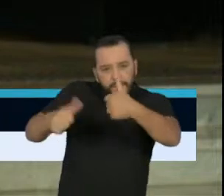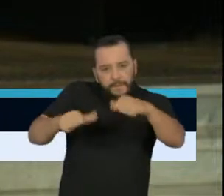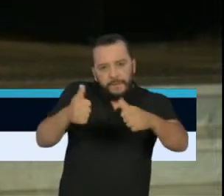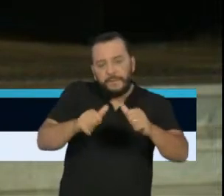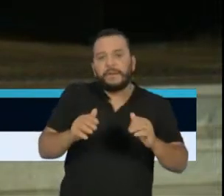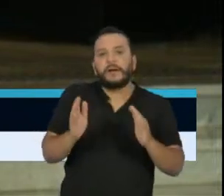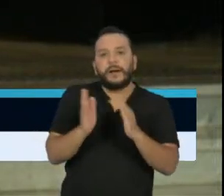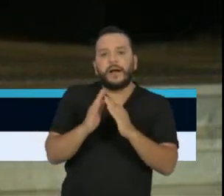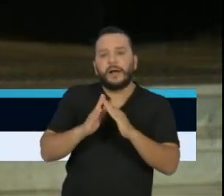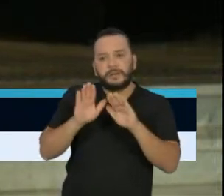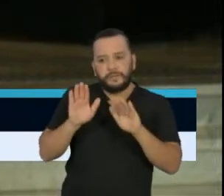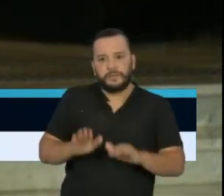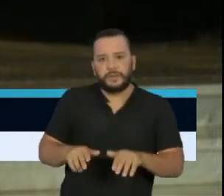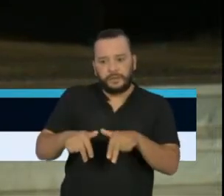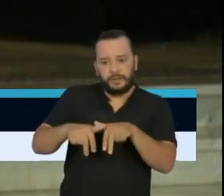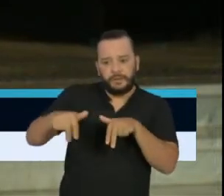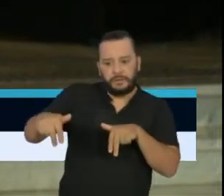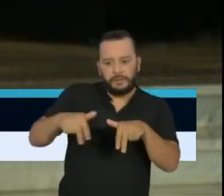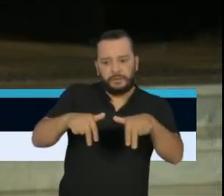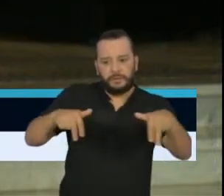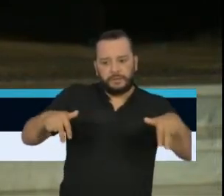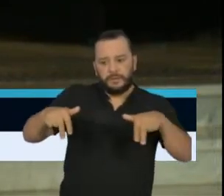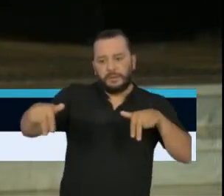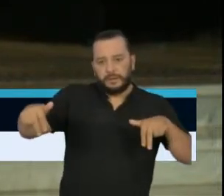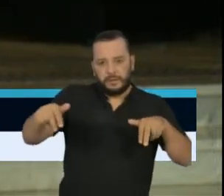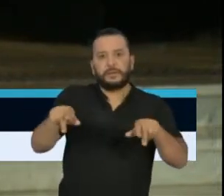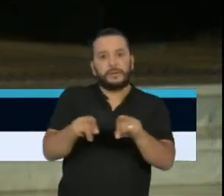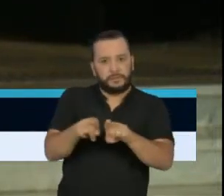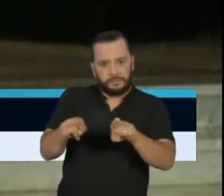distanciamento social vai definitivamente